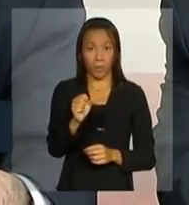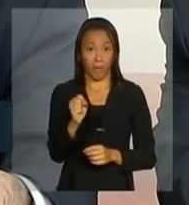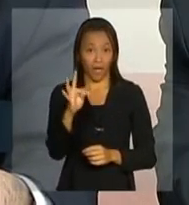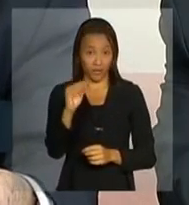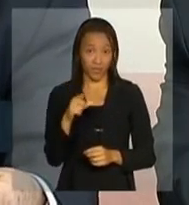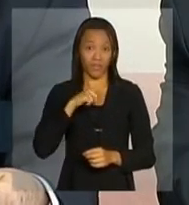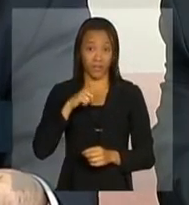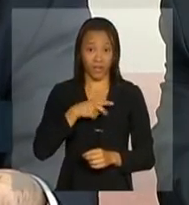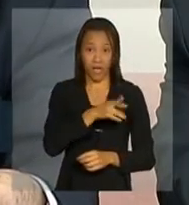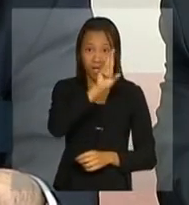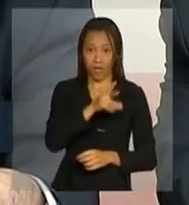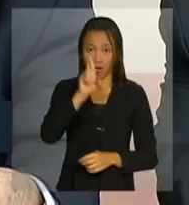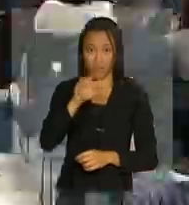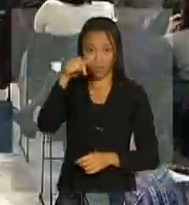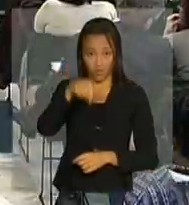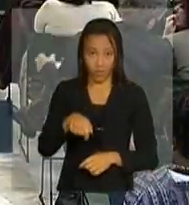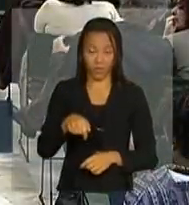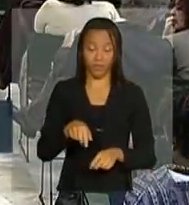representadas.